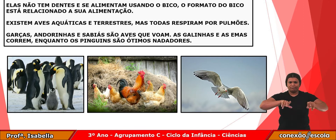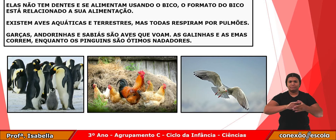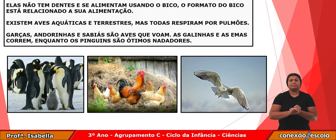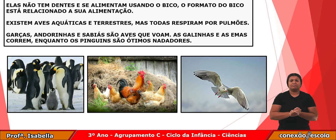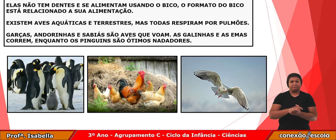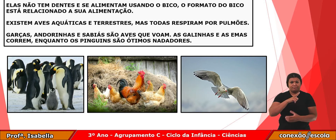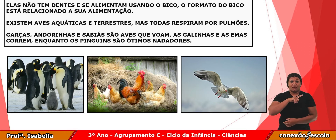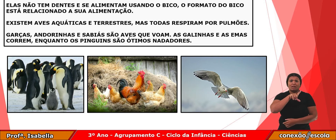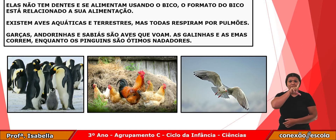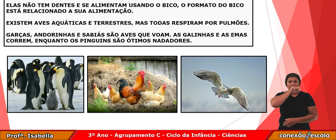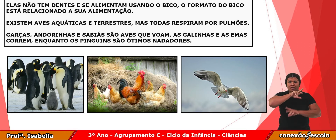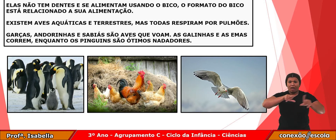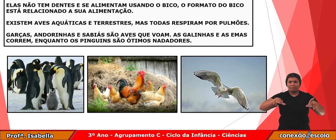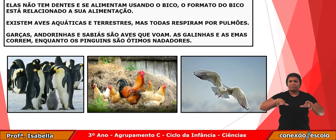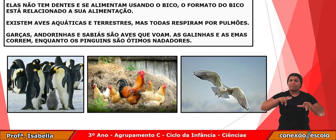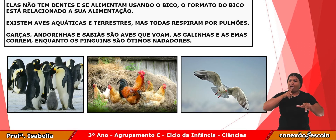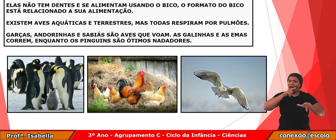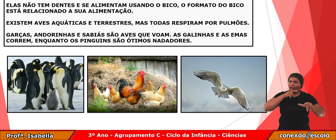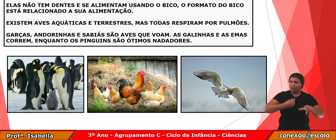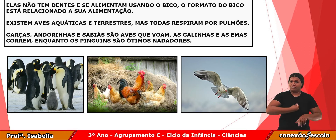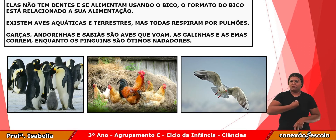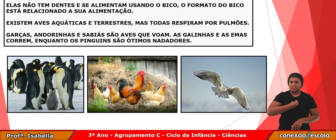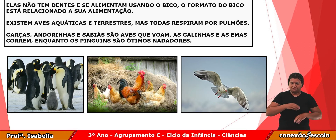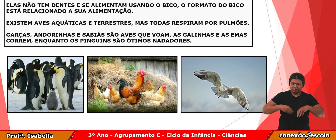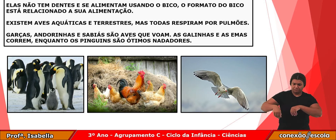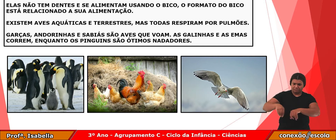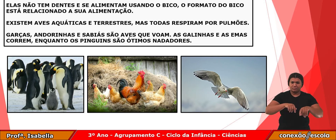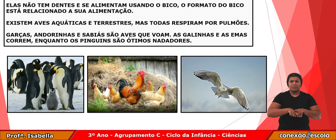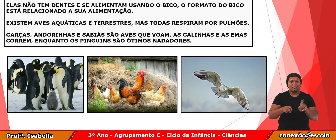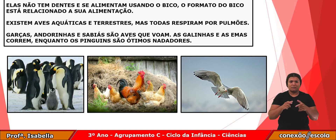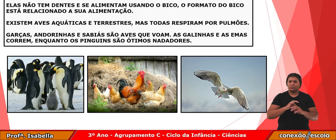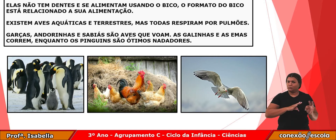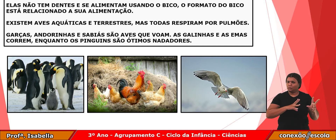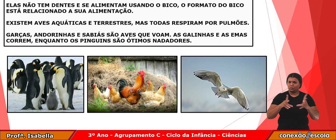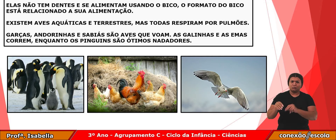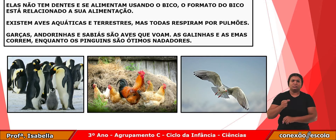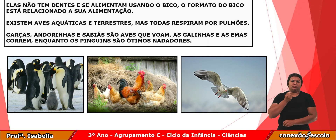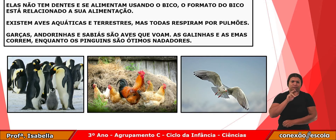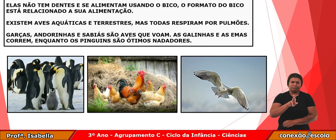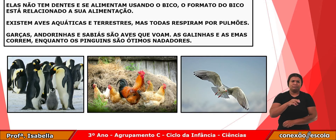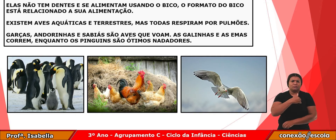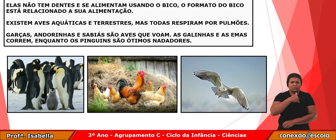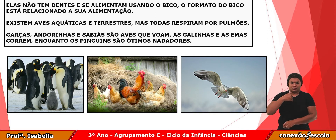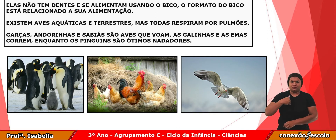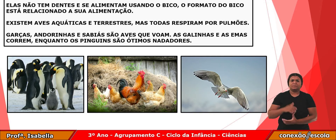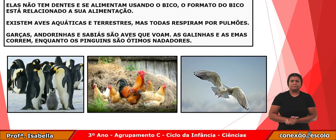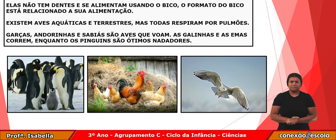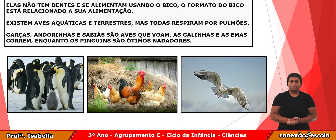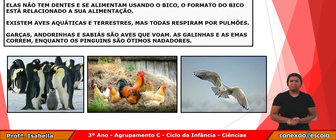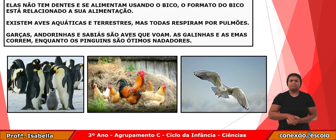aves aquáticas, terrestres, mas todas respiram por pulmões.